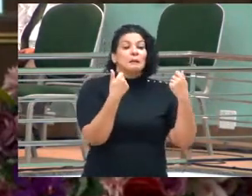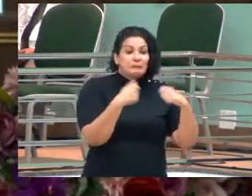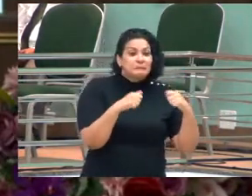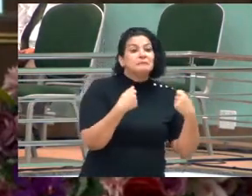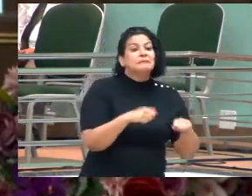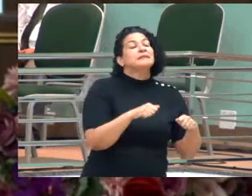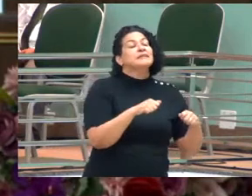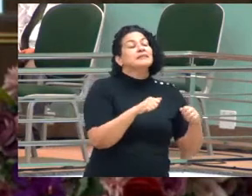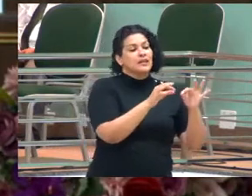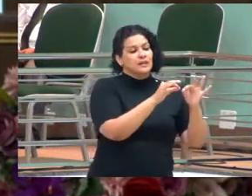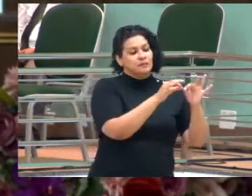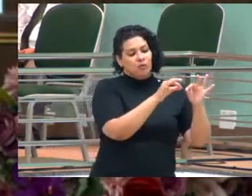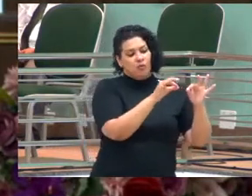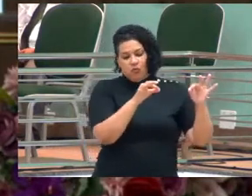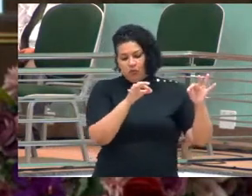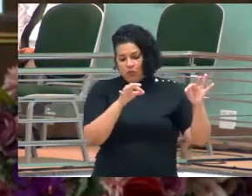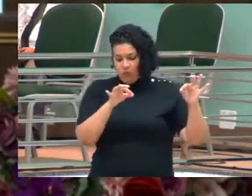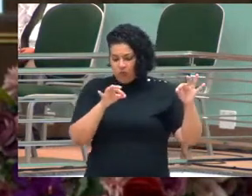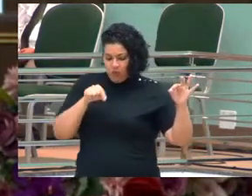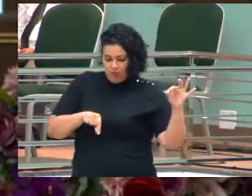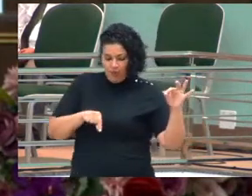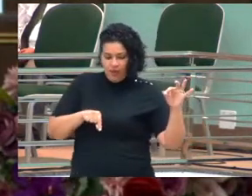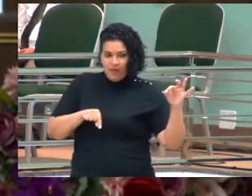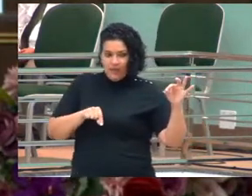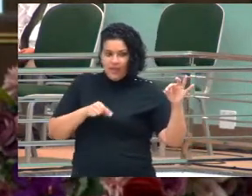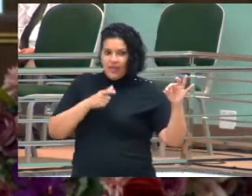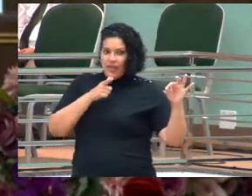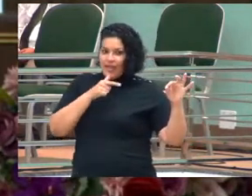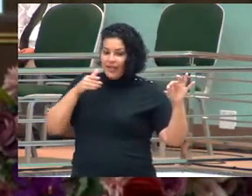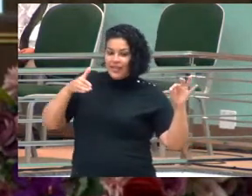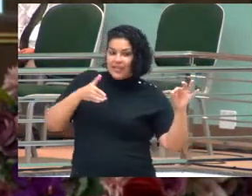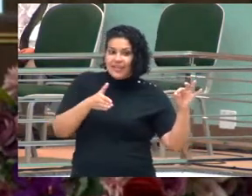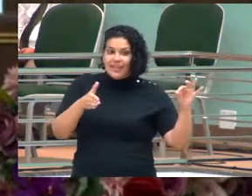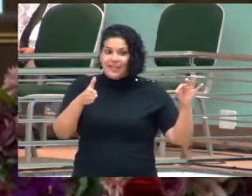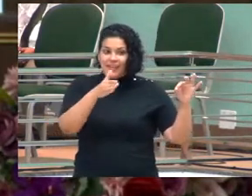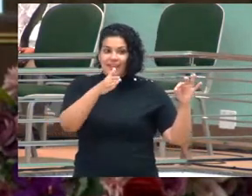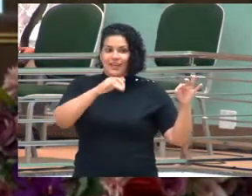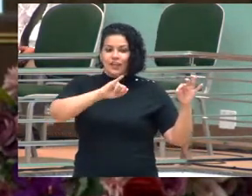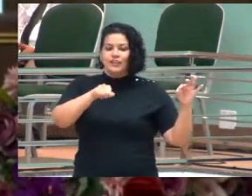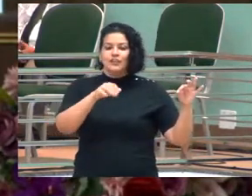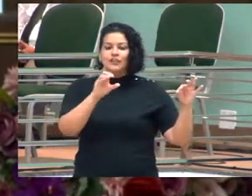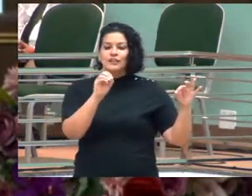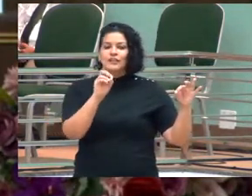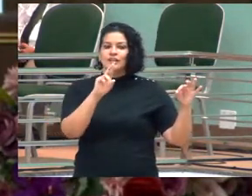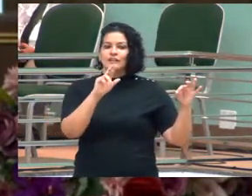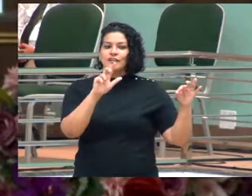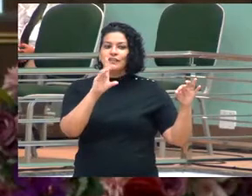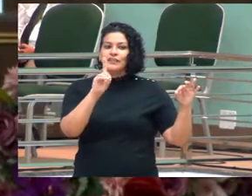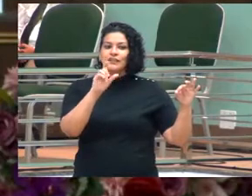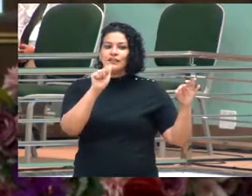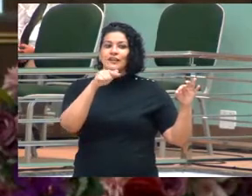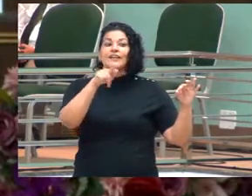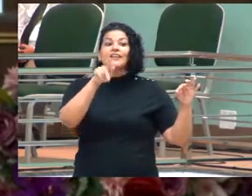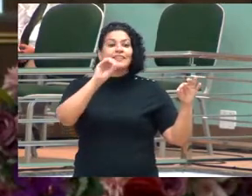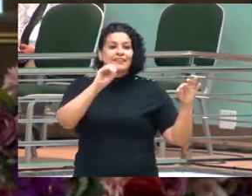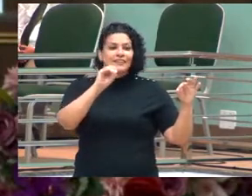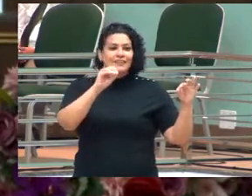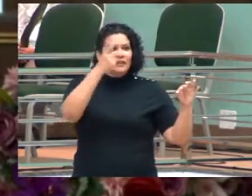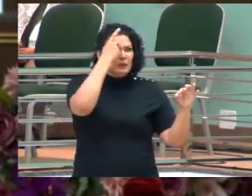eles voltarem depois. Mas uma grande multidão ia ouvir. Afinal,